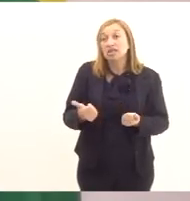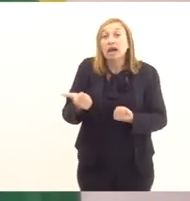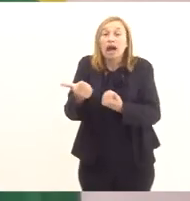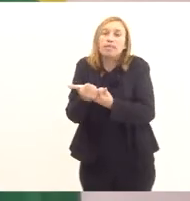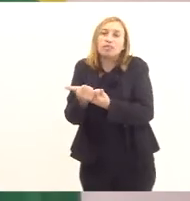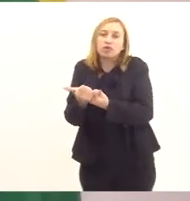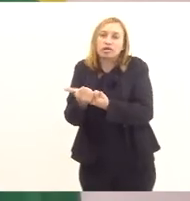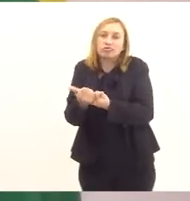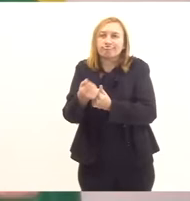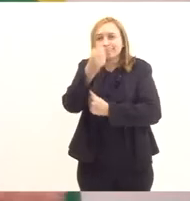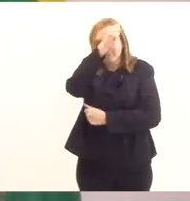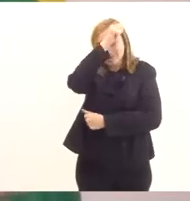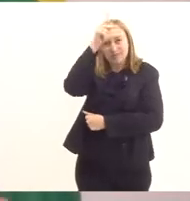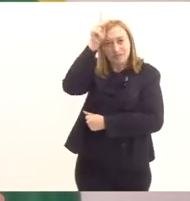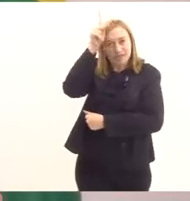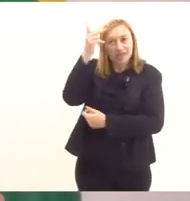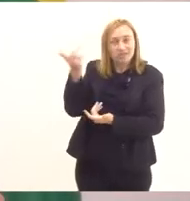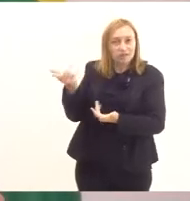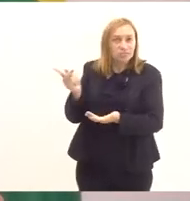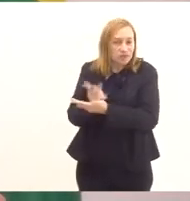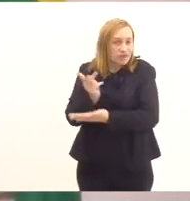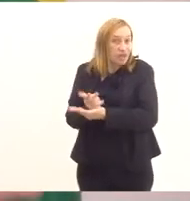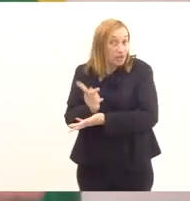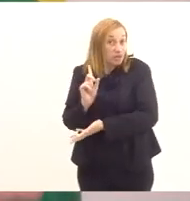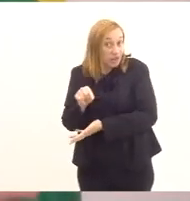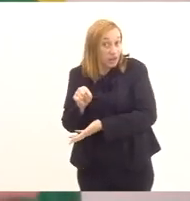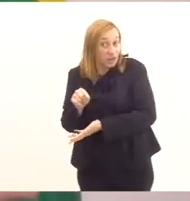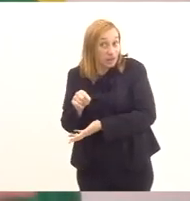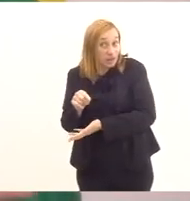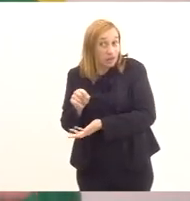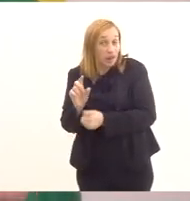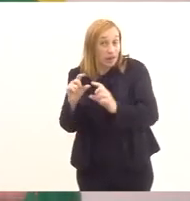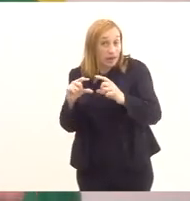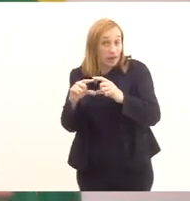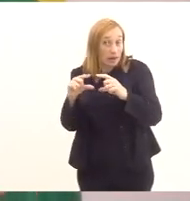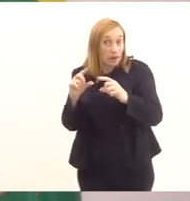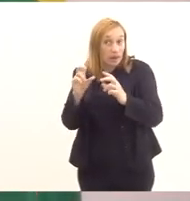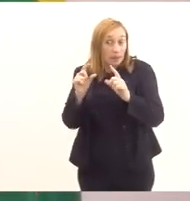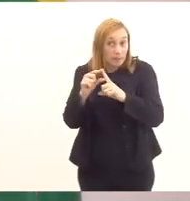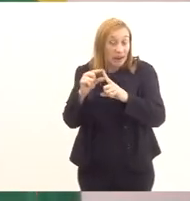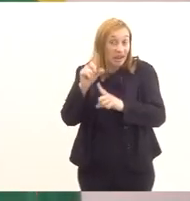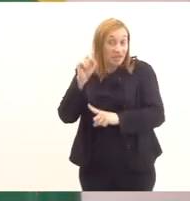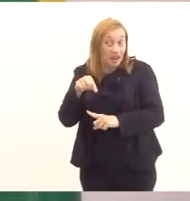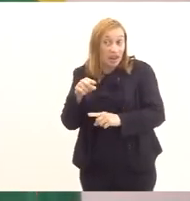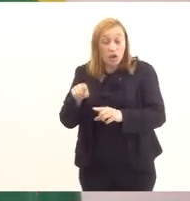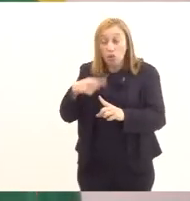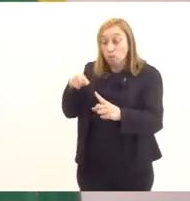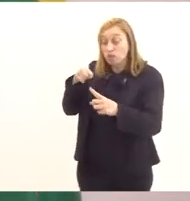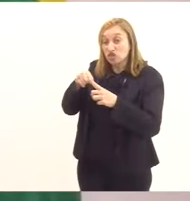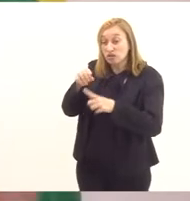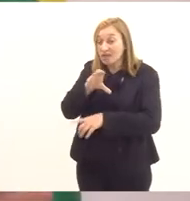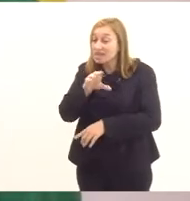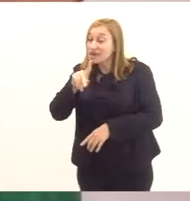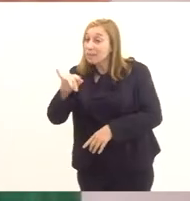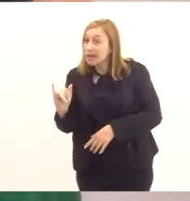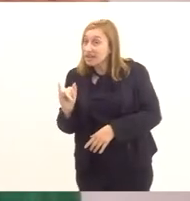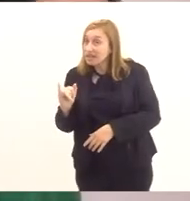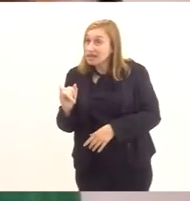comparsa de eventuais desmandos concorda e o termo é esse mesmo se o objetivo é seria